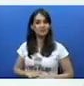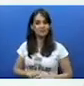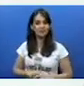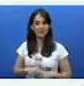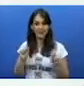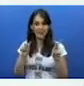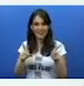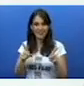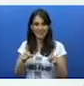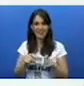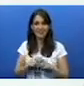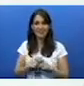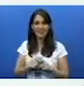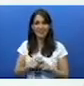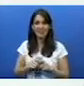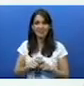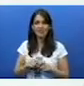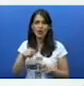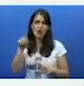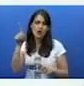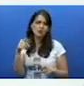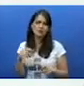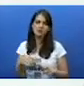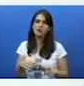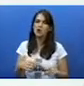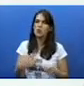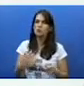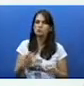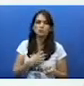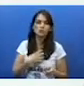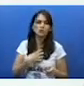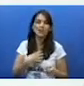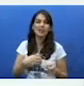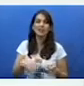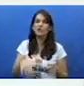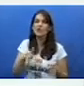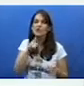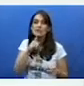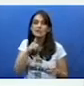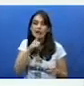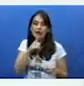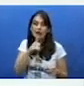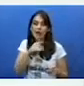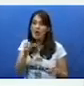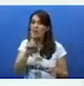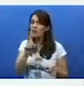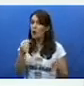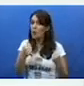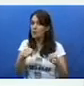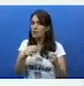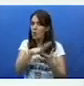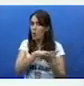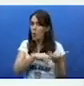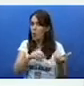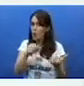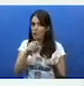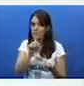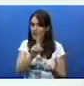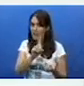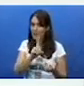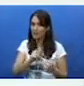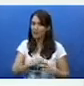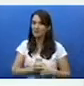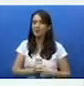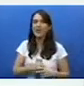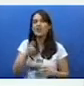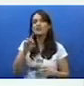ok? Então, isso aqui foi só alguns exemplos, tá, crianças? Não precisam copiar, não precisa registrar no caderninho,